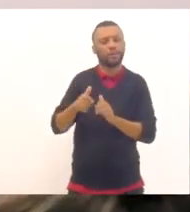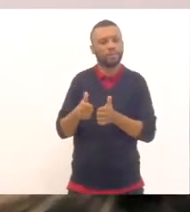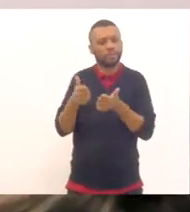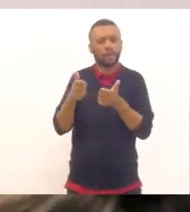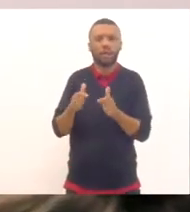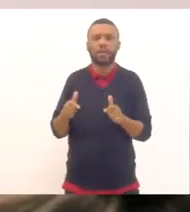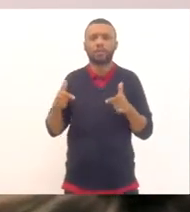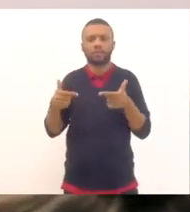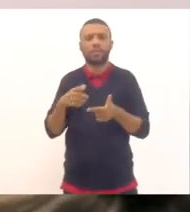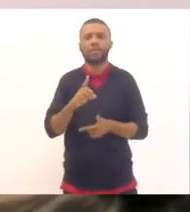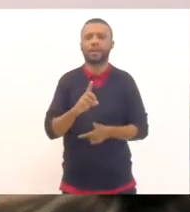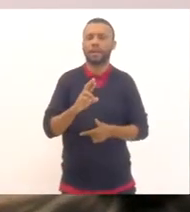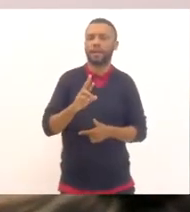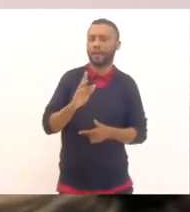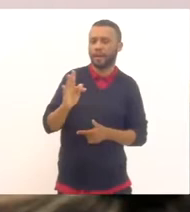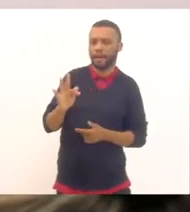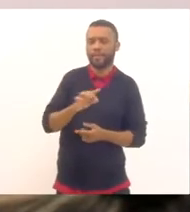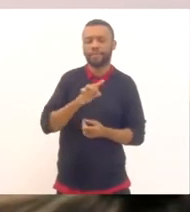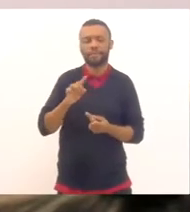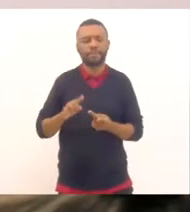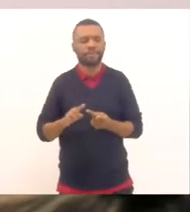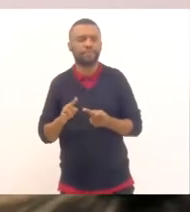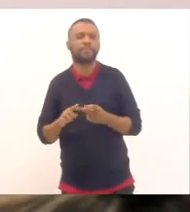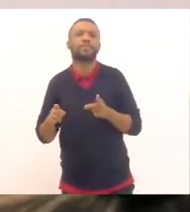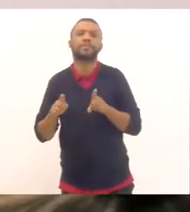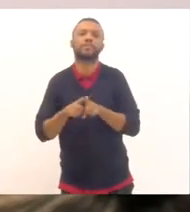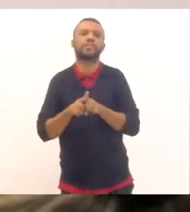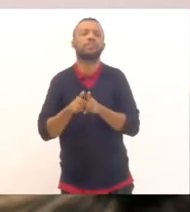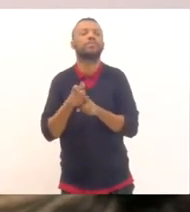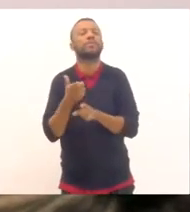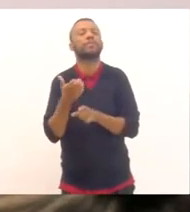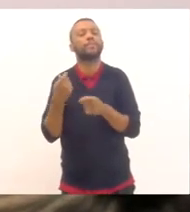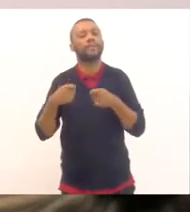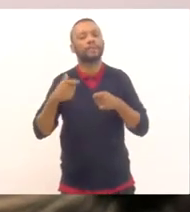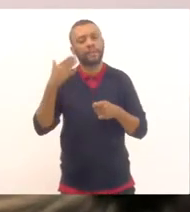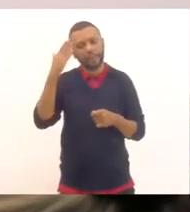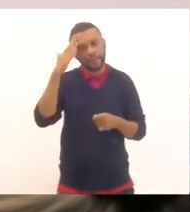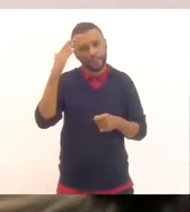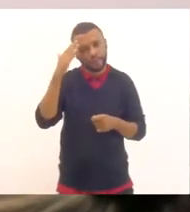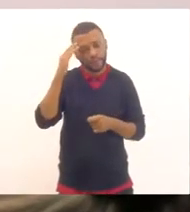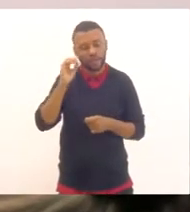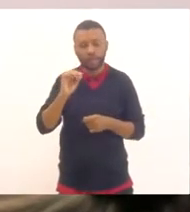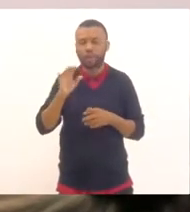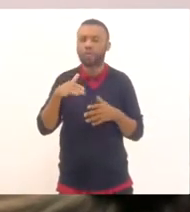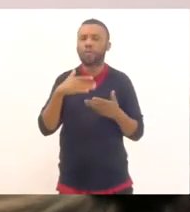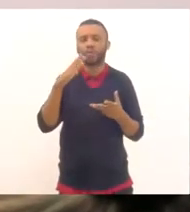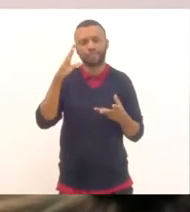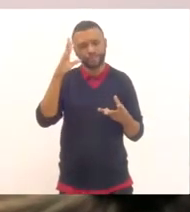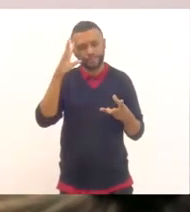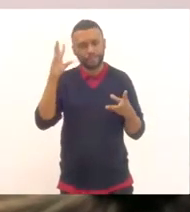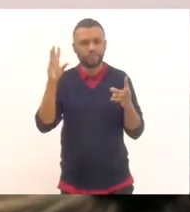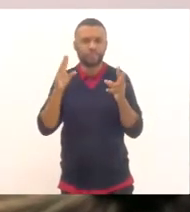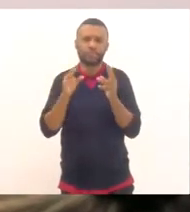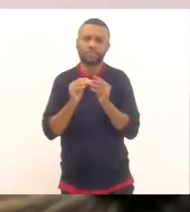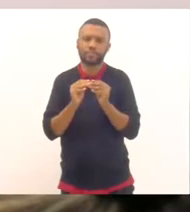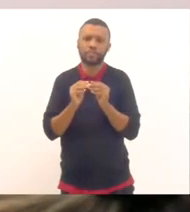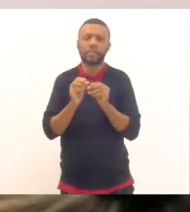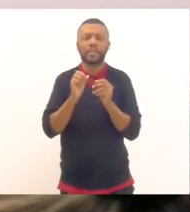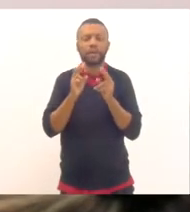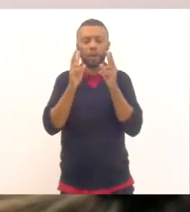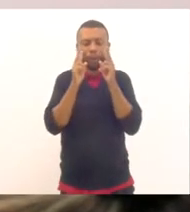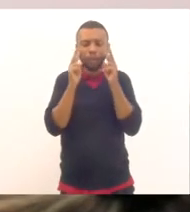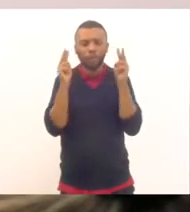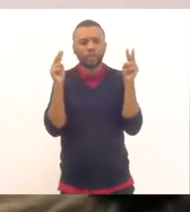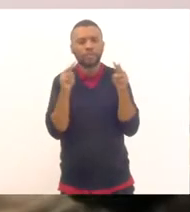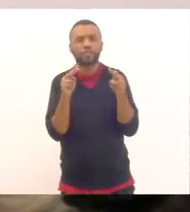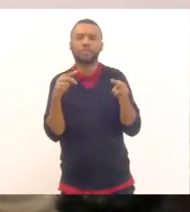as ações da BRF e eu queria saber se Qual é o seu entendimento se considerando que a gente